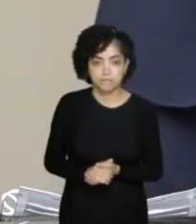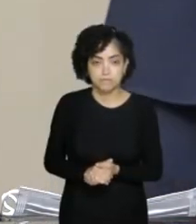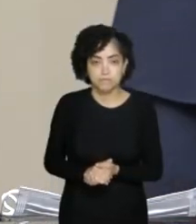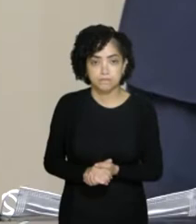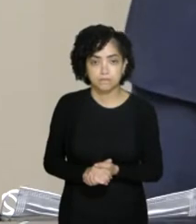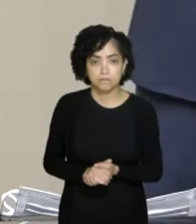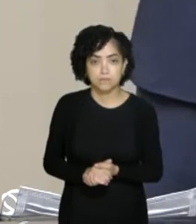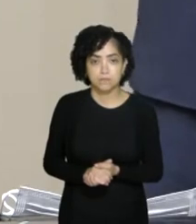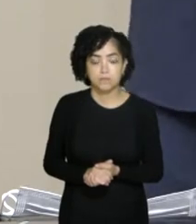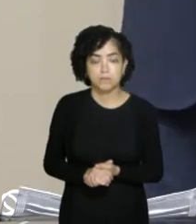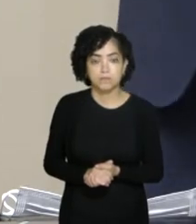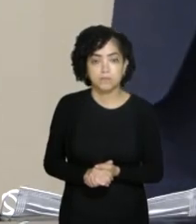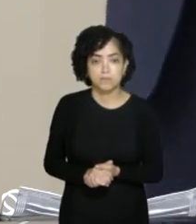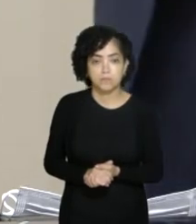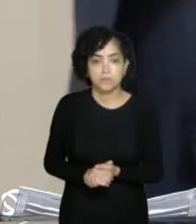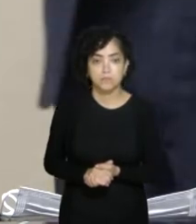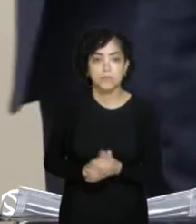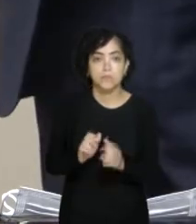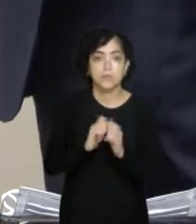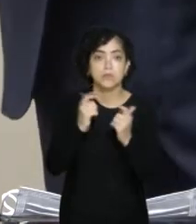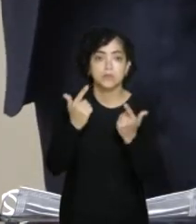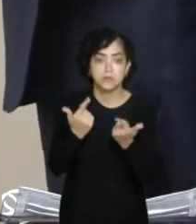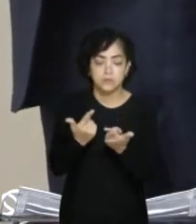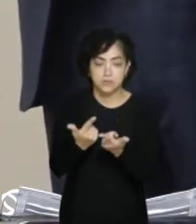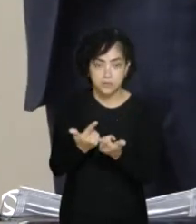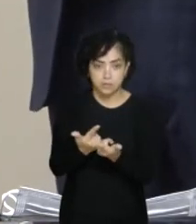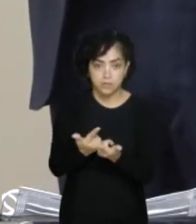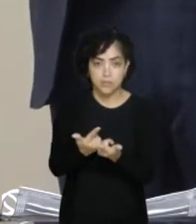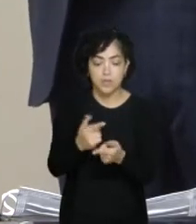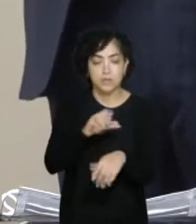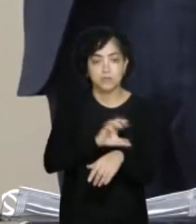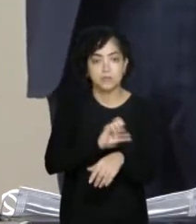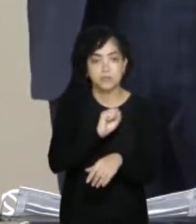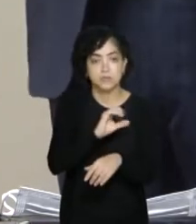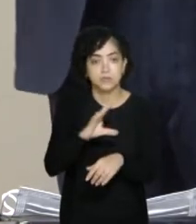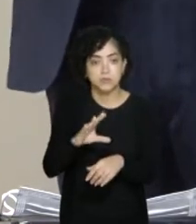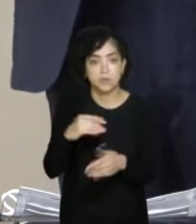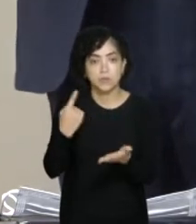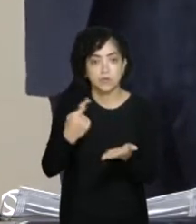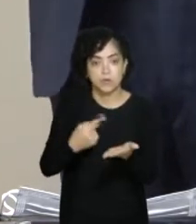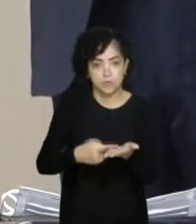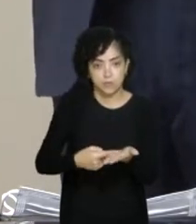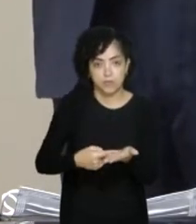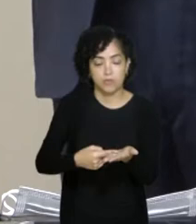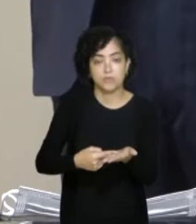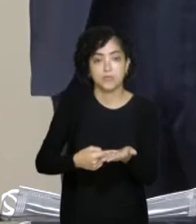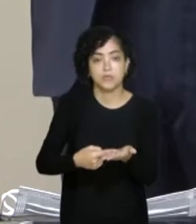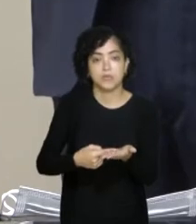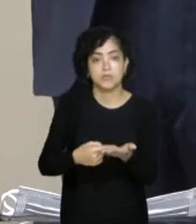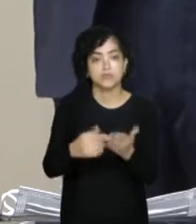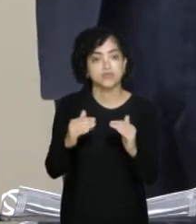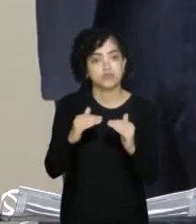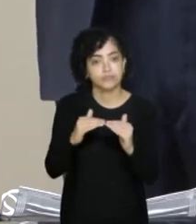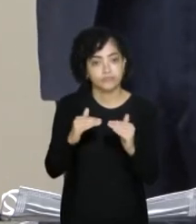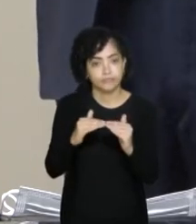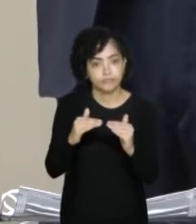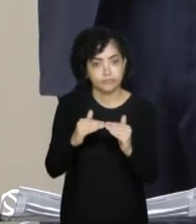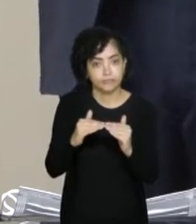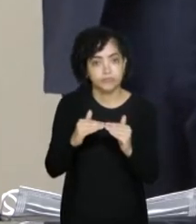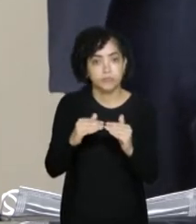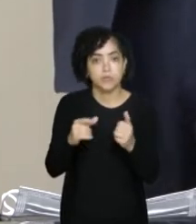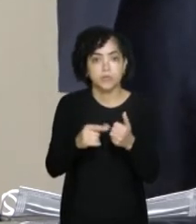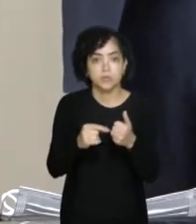A mesa da Assembleia Legislativa do Estado de Santa Catarina, em conformidade com o disposto no